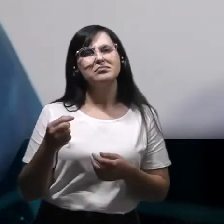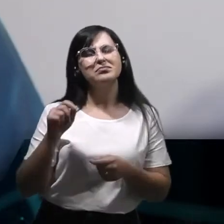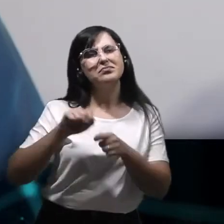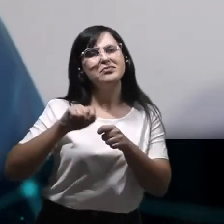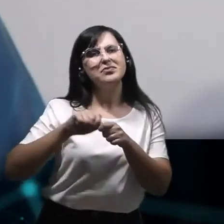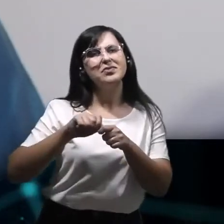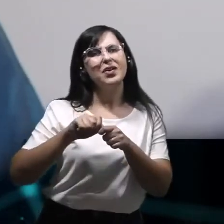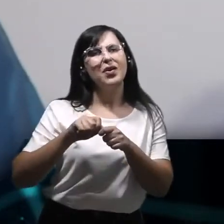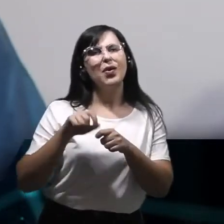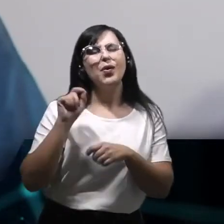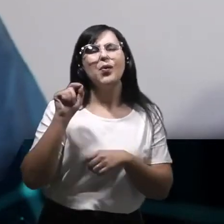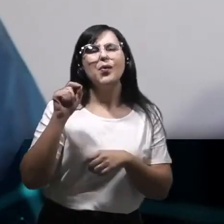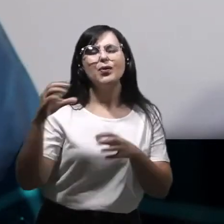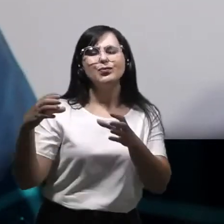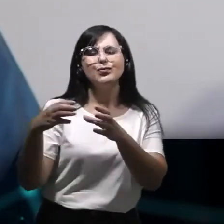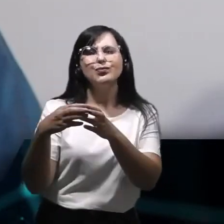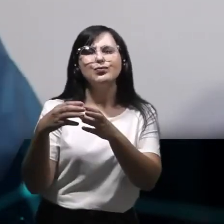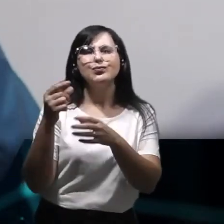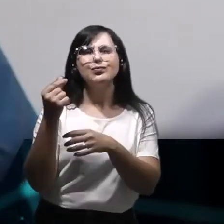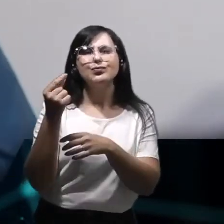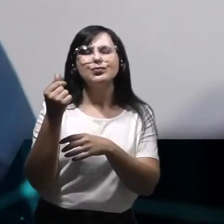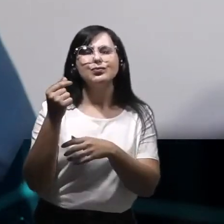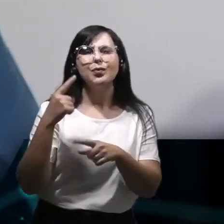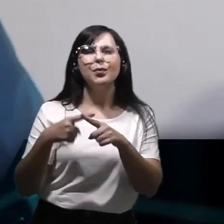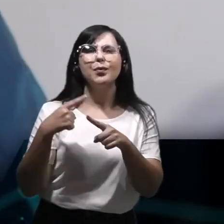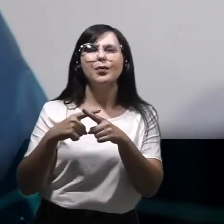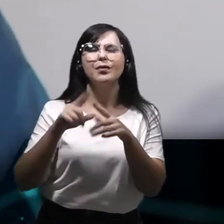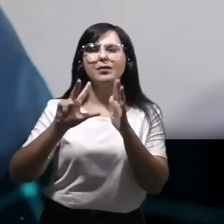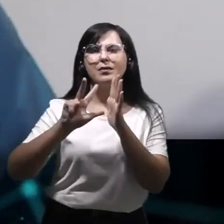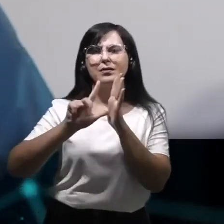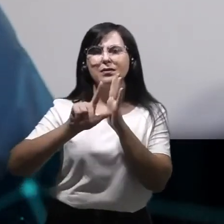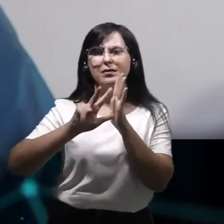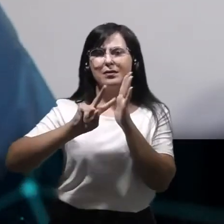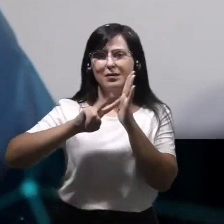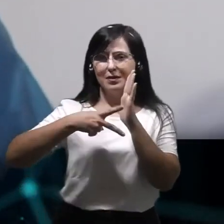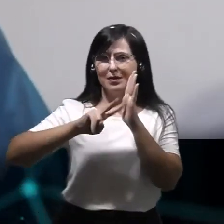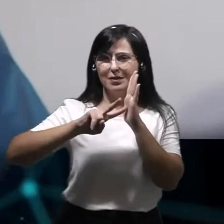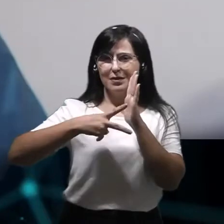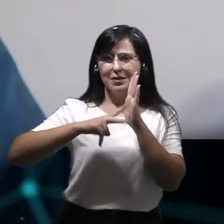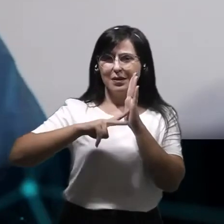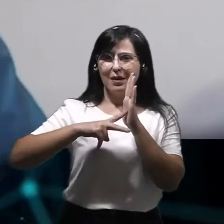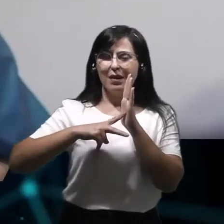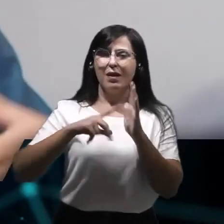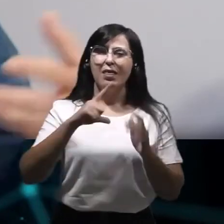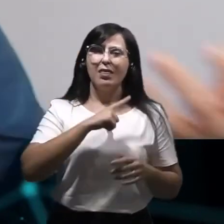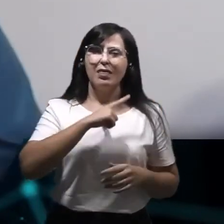junto que tem do IPRESB? Porque a gente tem informação do sindicato do servidor, que é